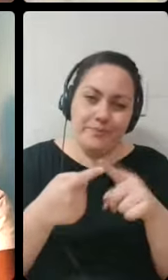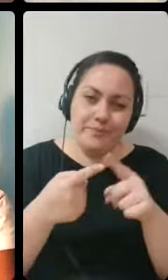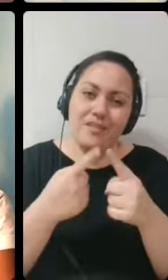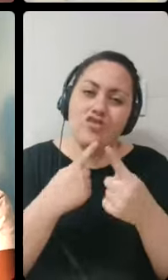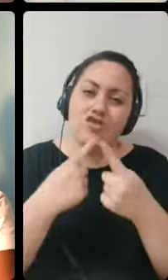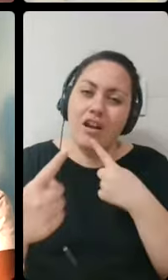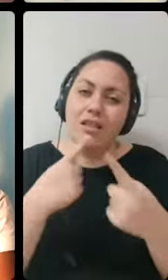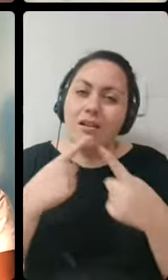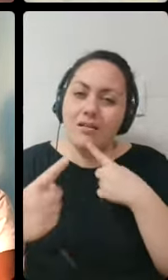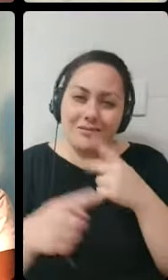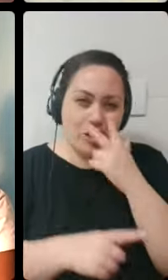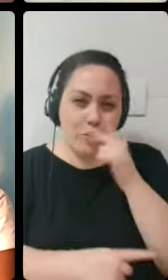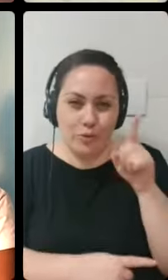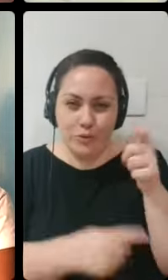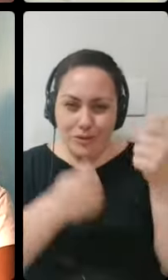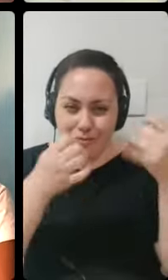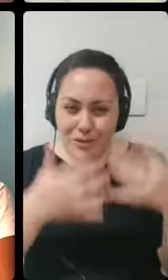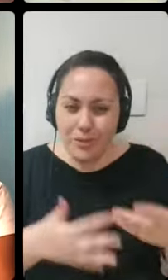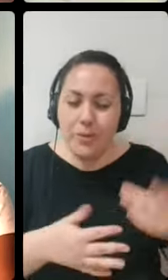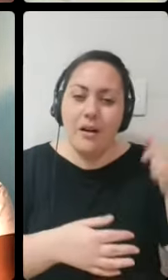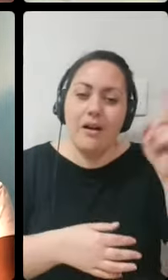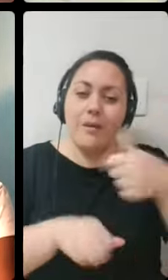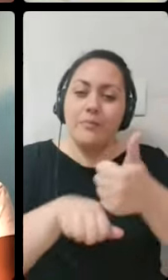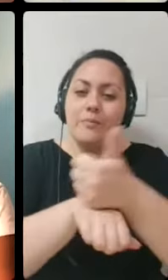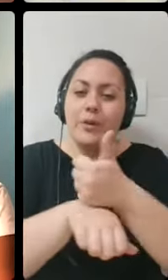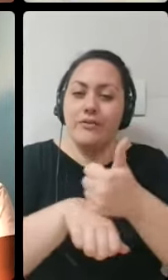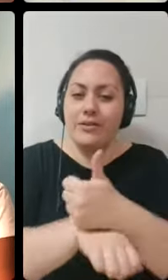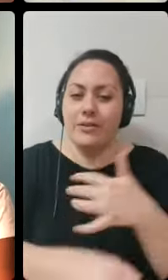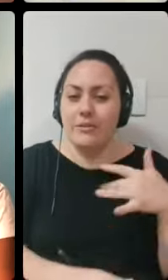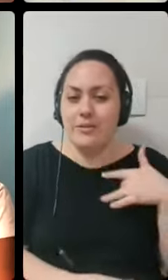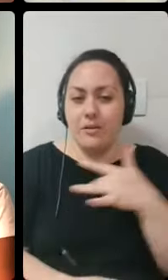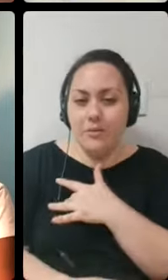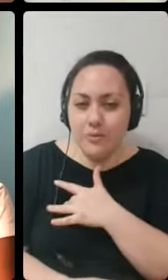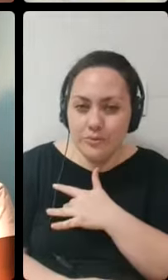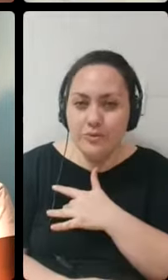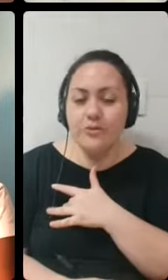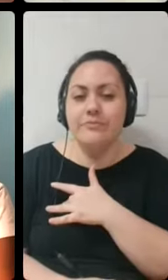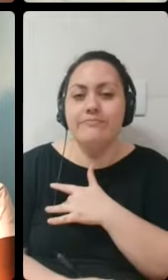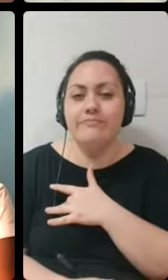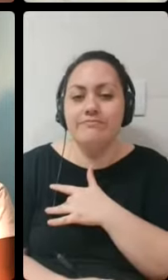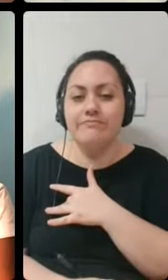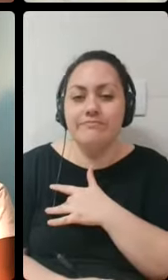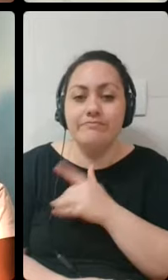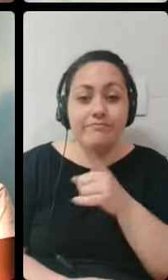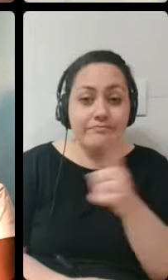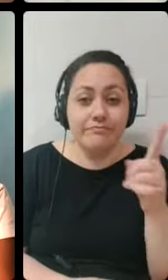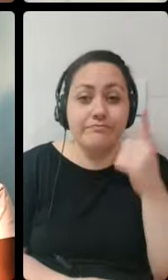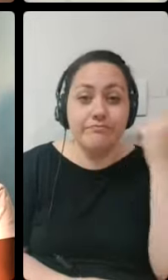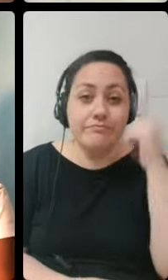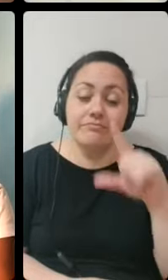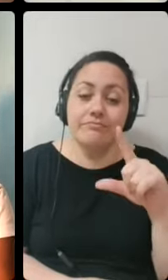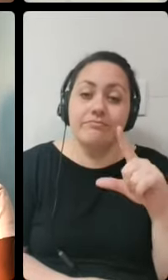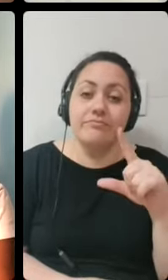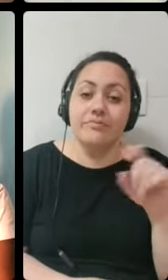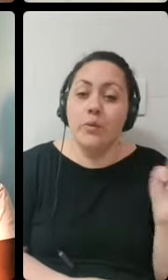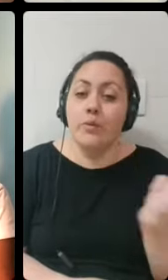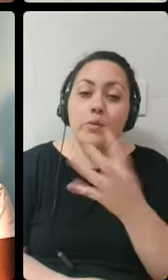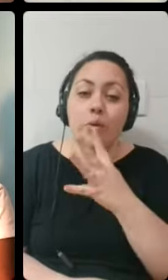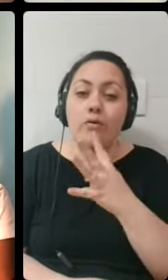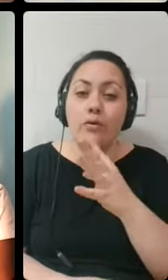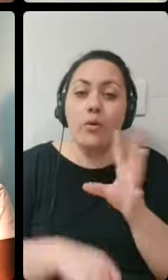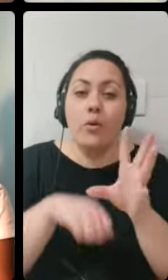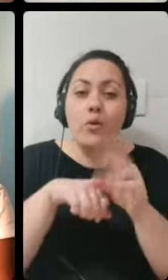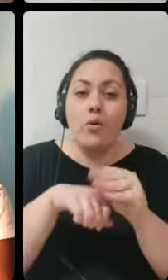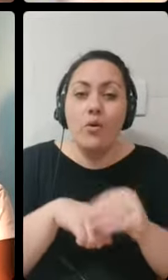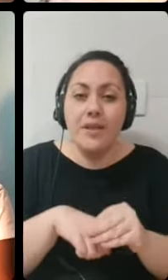os profissionais, com os agentes de saúde, né? Que vocês conseguiram produzir um novo conhecimento a partir